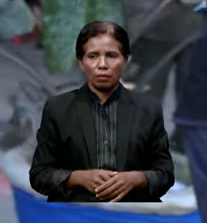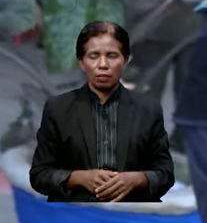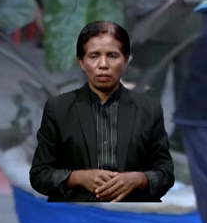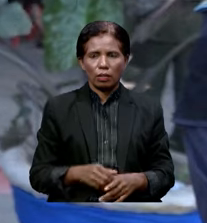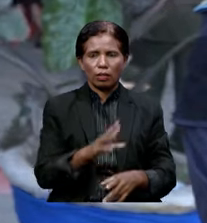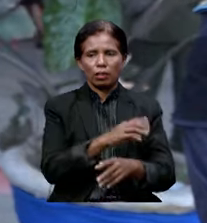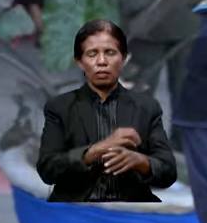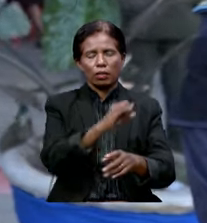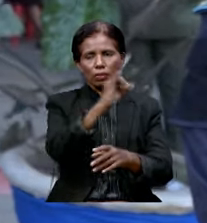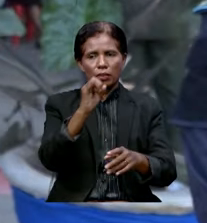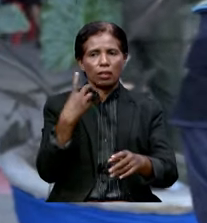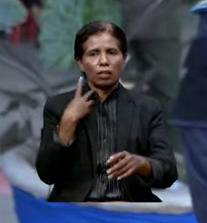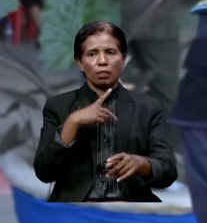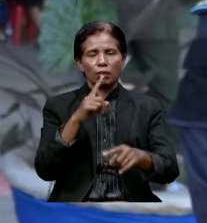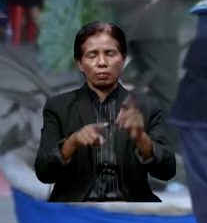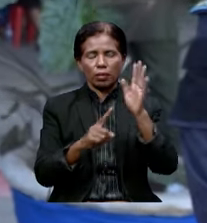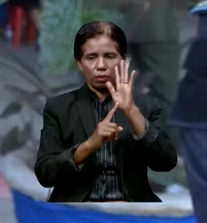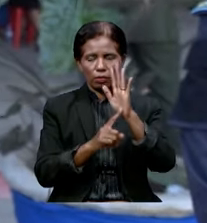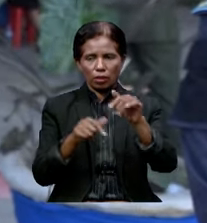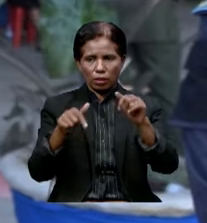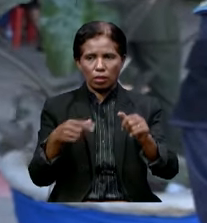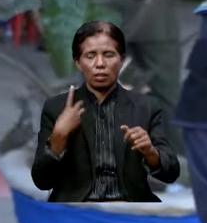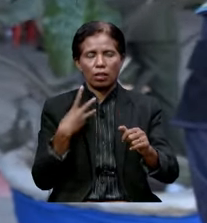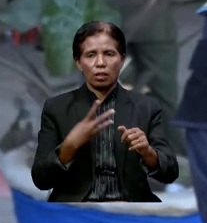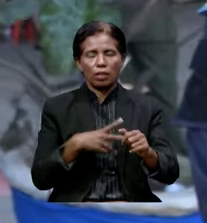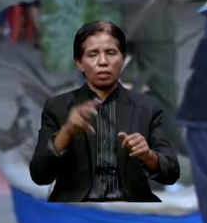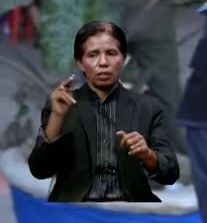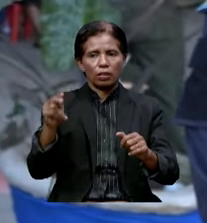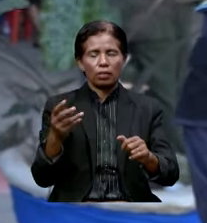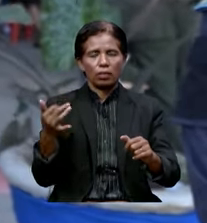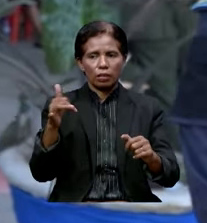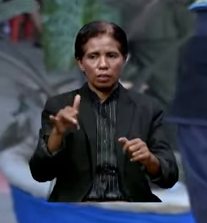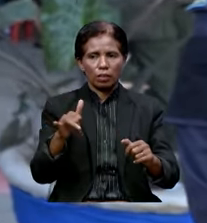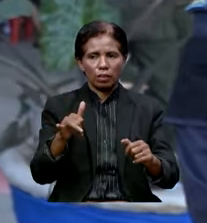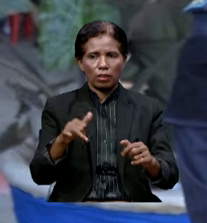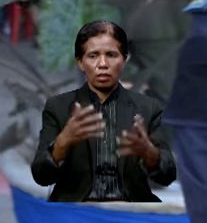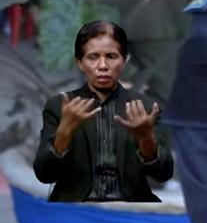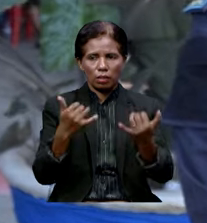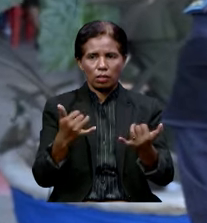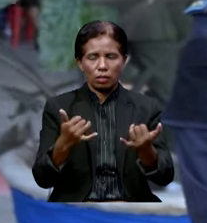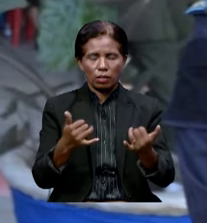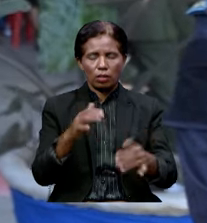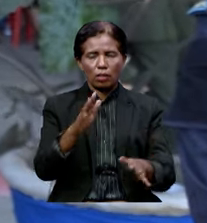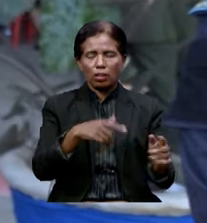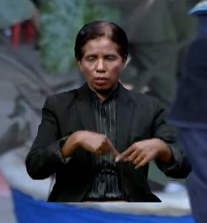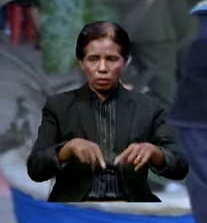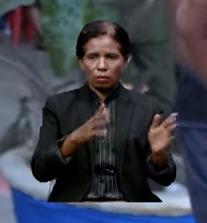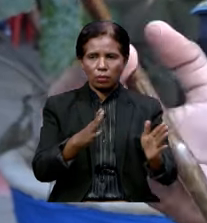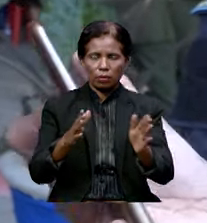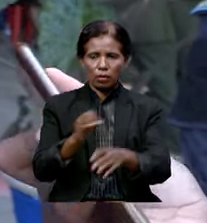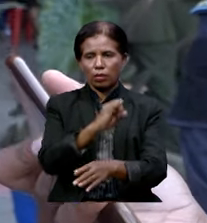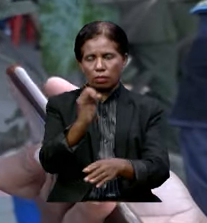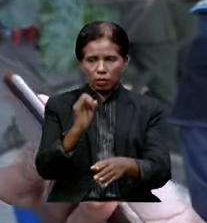ne identifikasaun sira ami la bele dehan sai hanai mai be anini a siran be maka ami agora ada dau lama prosesu tu